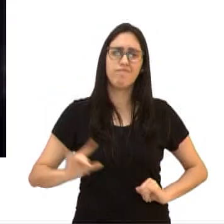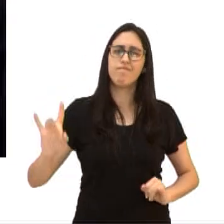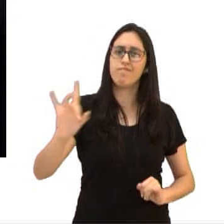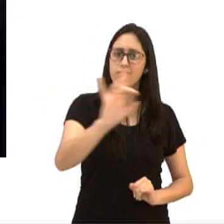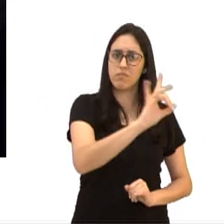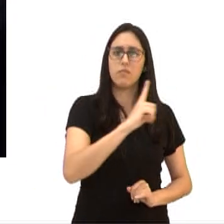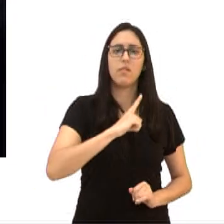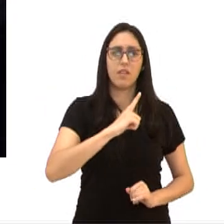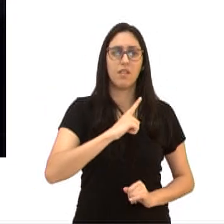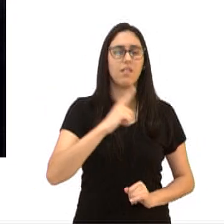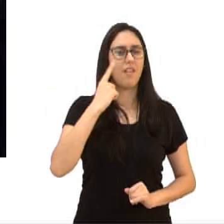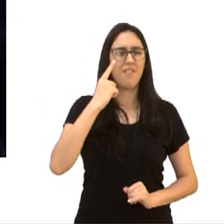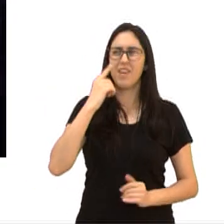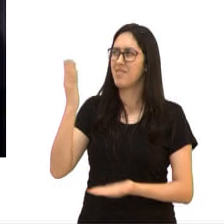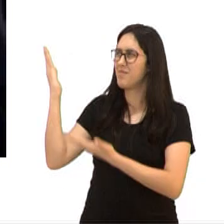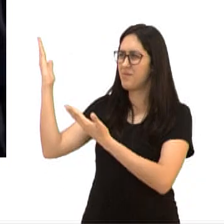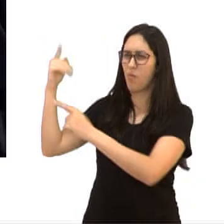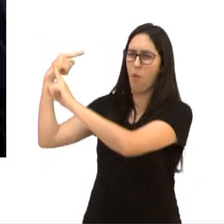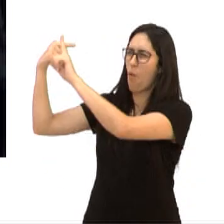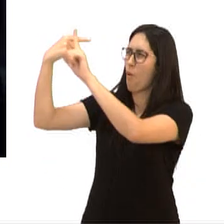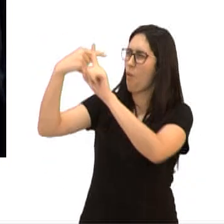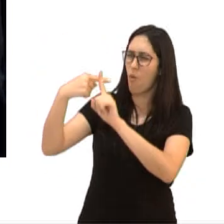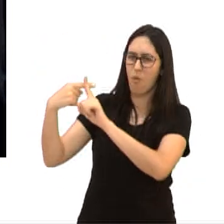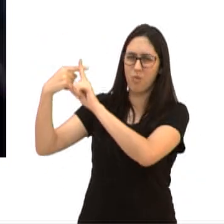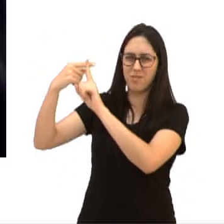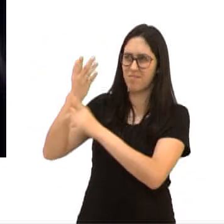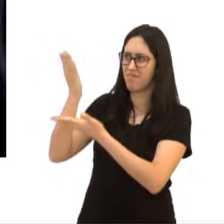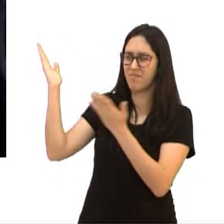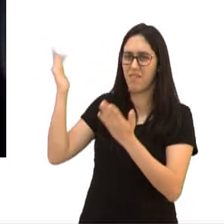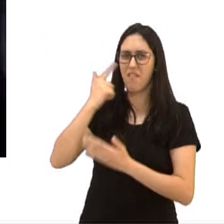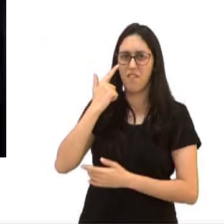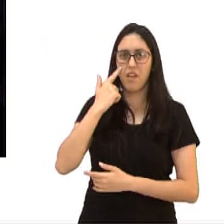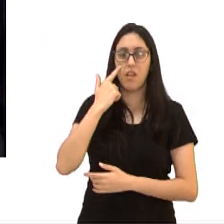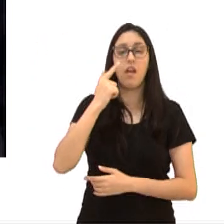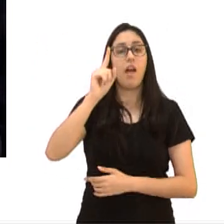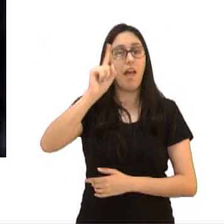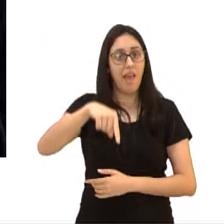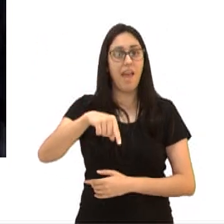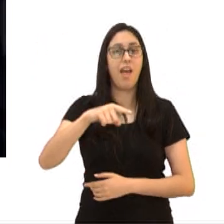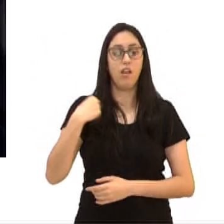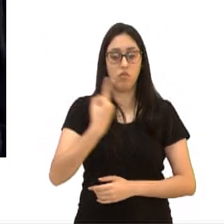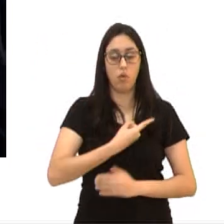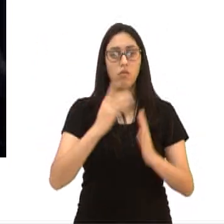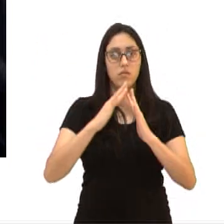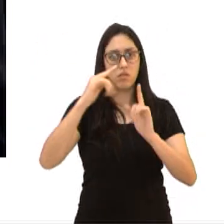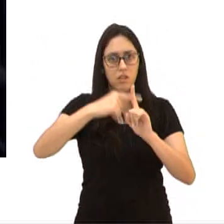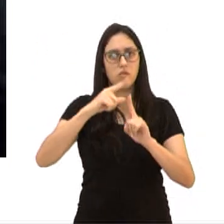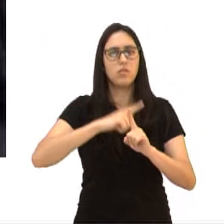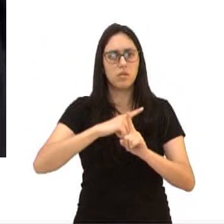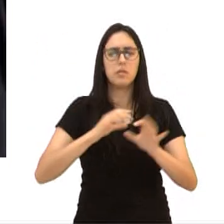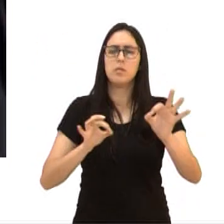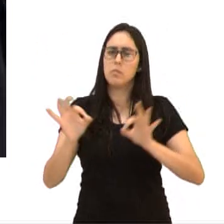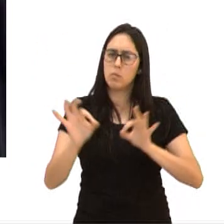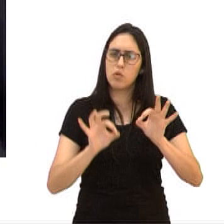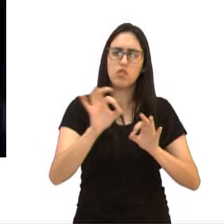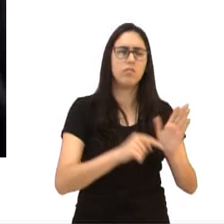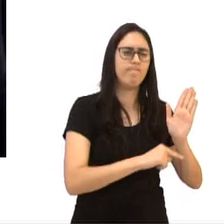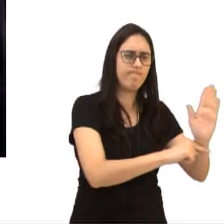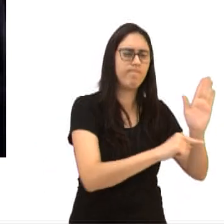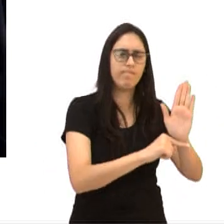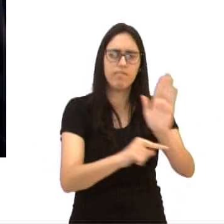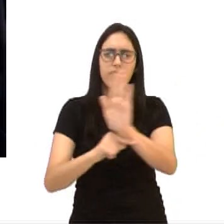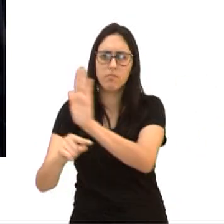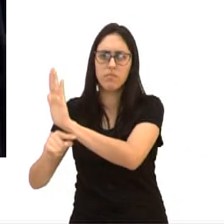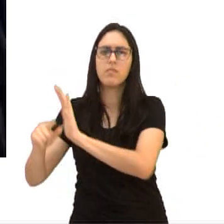cruzes representa um projeto social em que a igreja se envolveu em diferentes lugares da